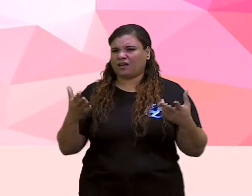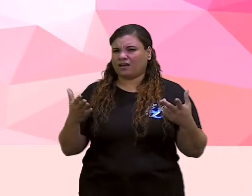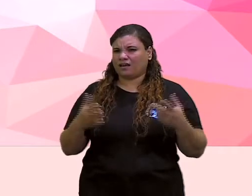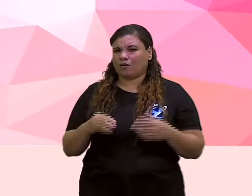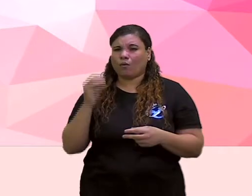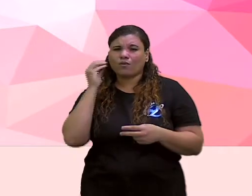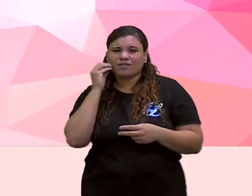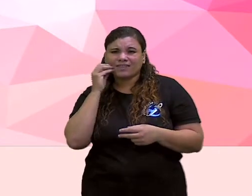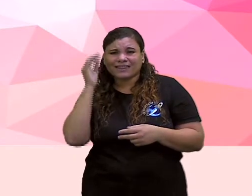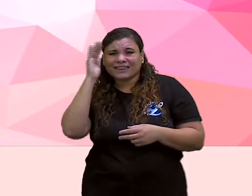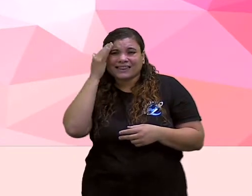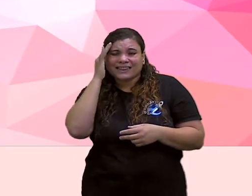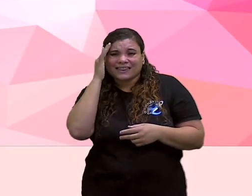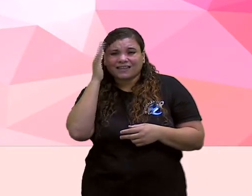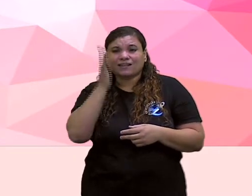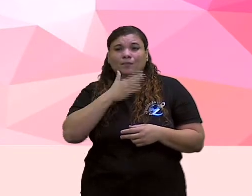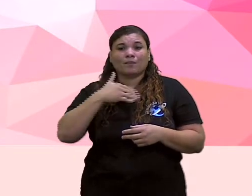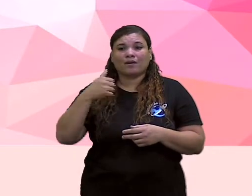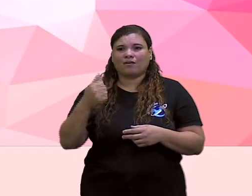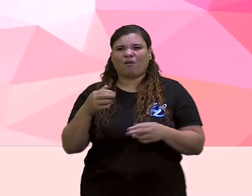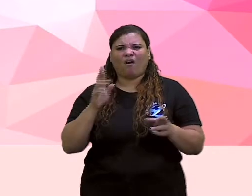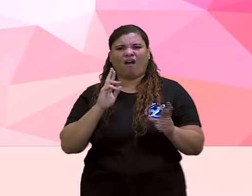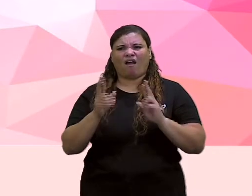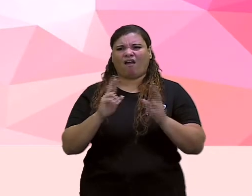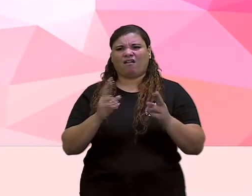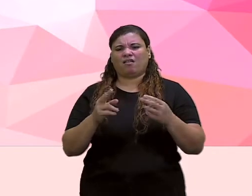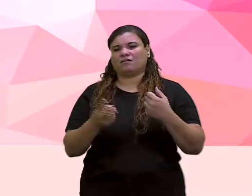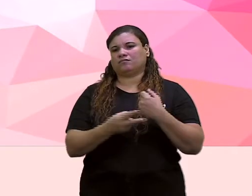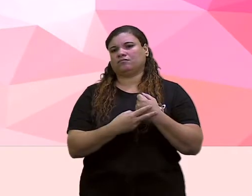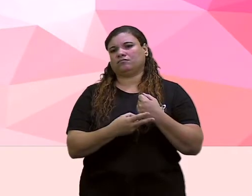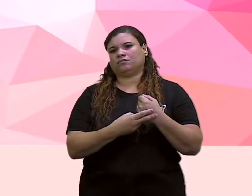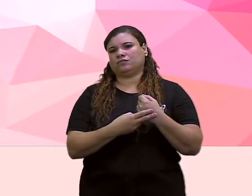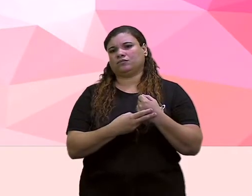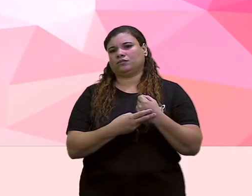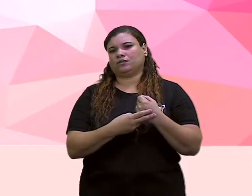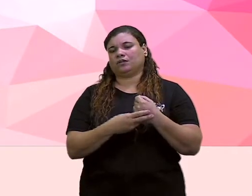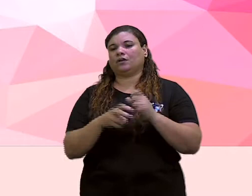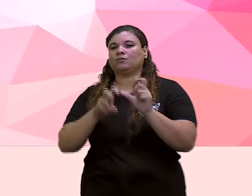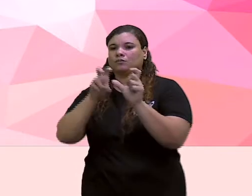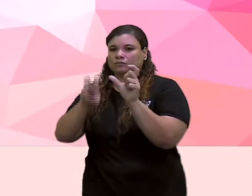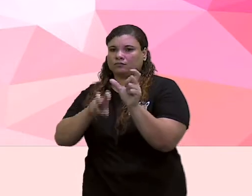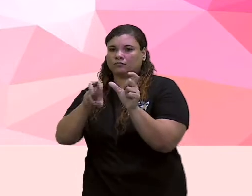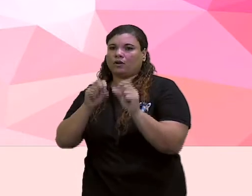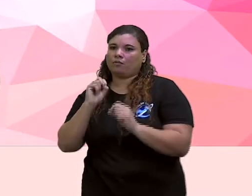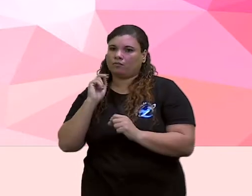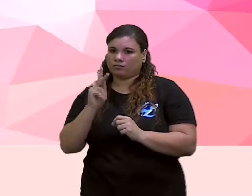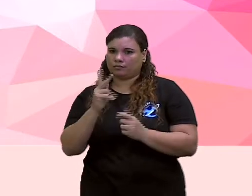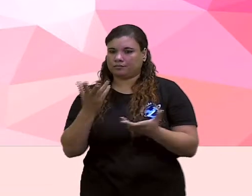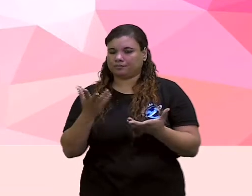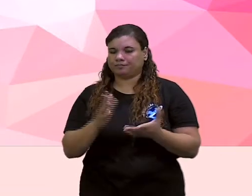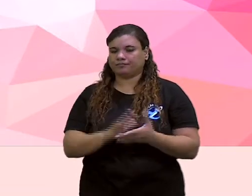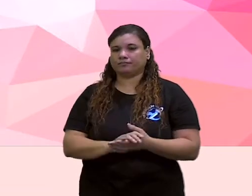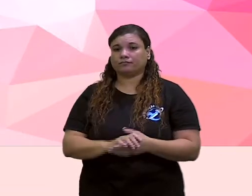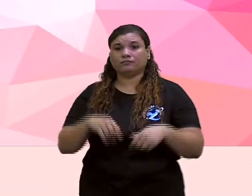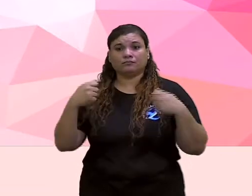entender como que é essa relação com o verbo, isso. Antes da gente entender o que ele vai expressar, a gente